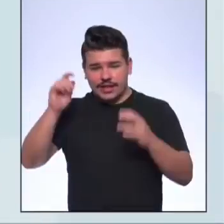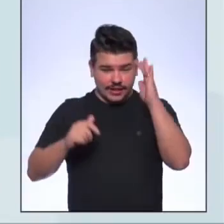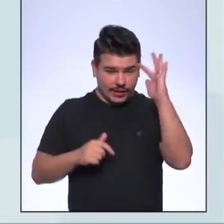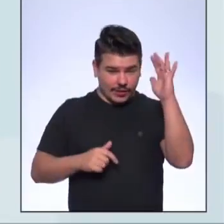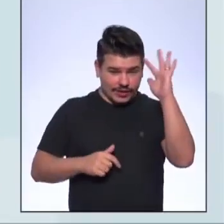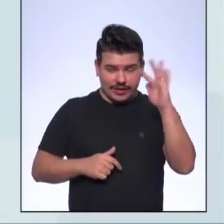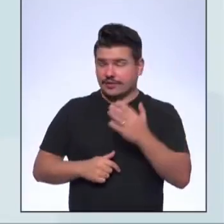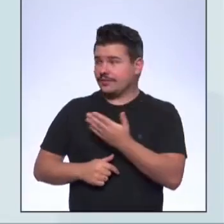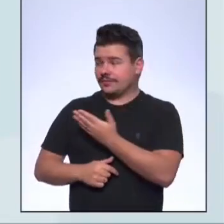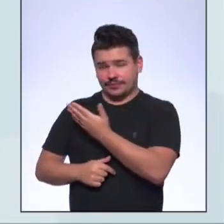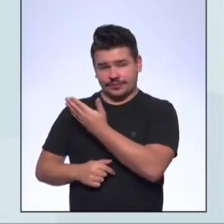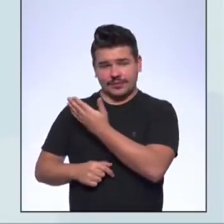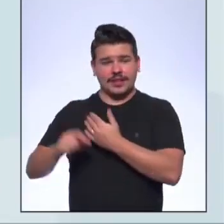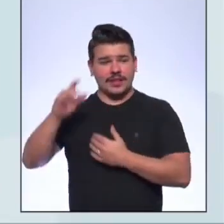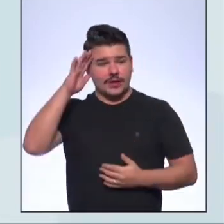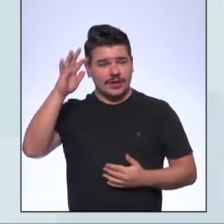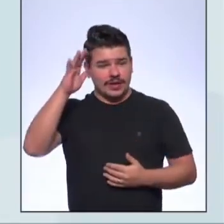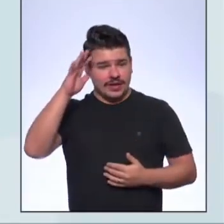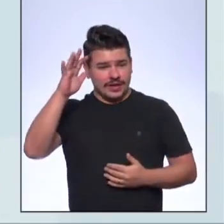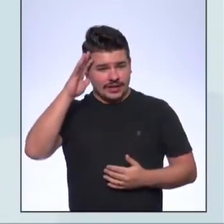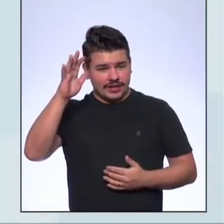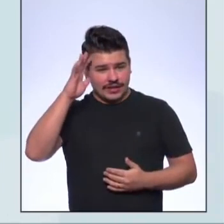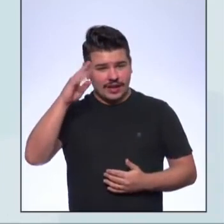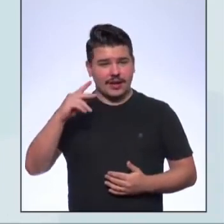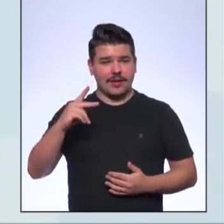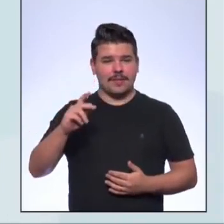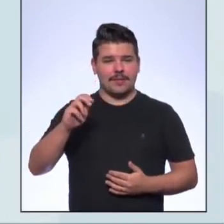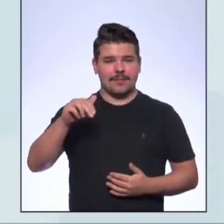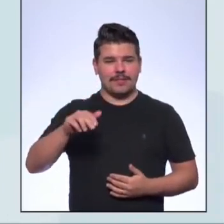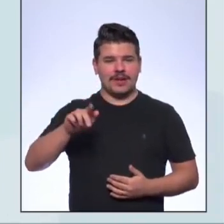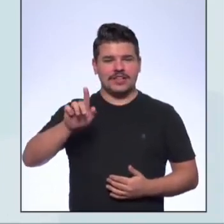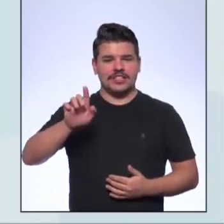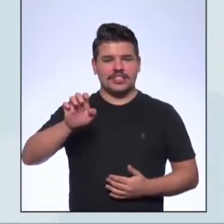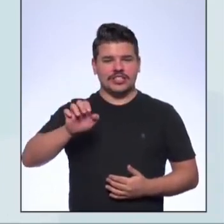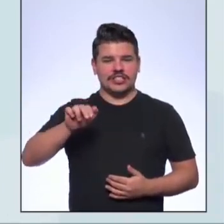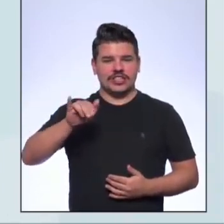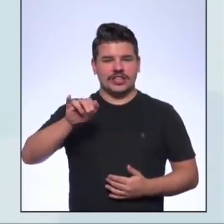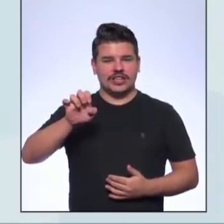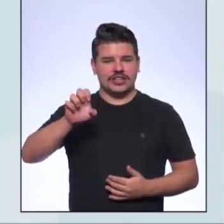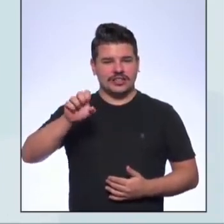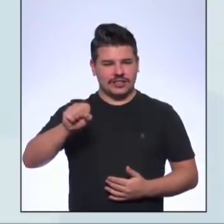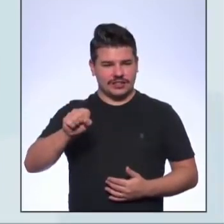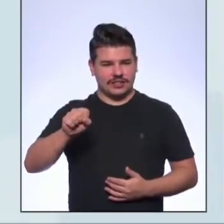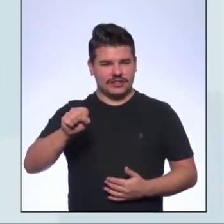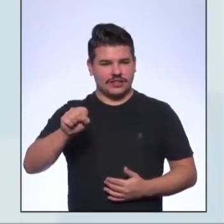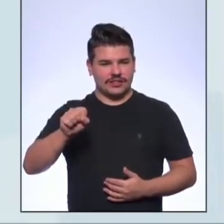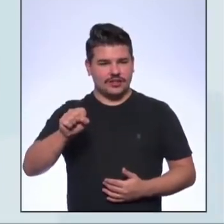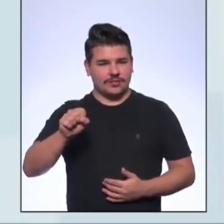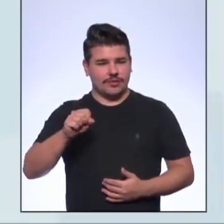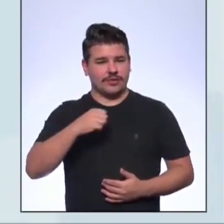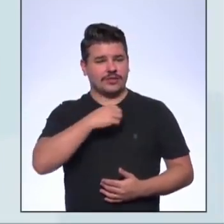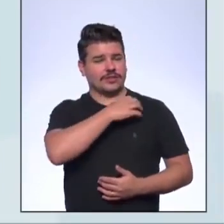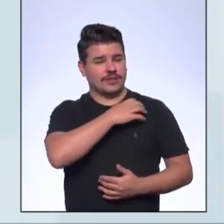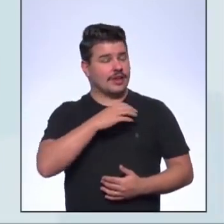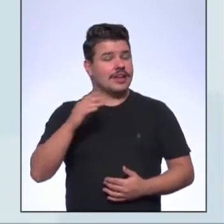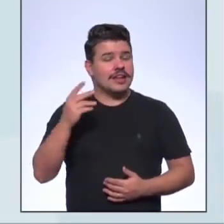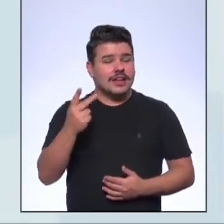A teoria da pangênese, né? Então, Hipócrates, ele tinha a seguinte teoria, de que cada